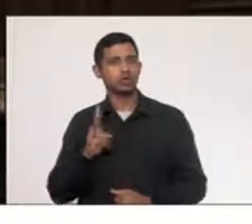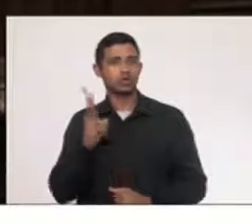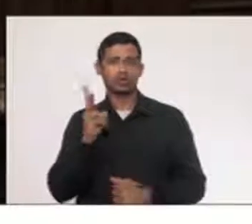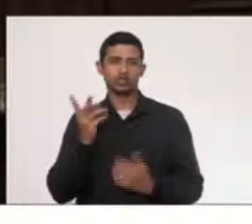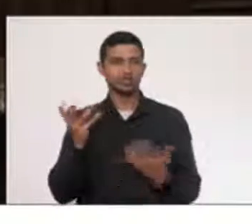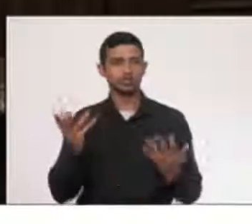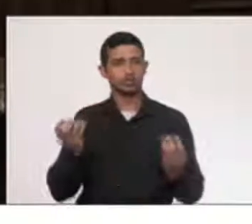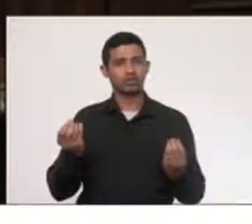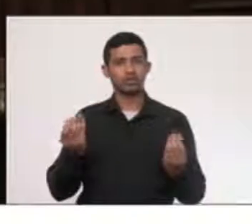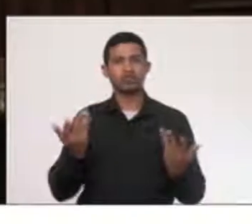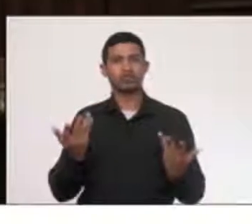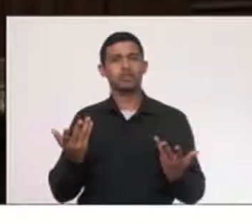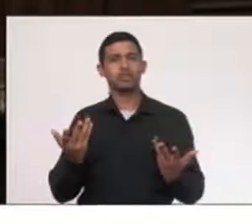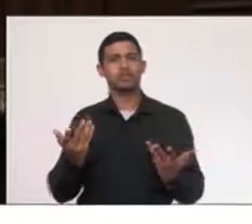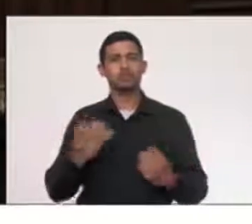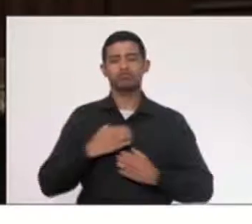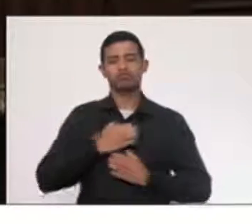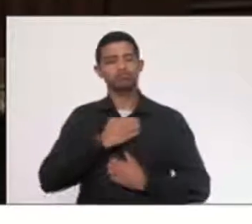discurso, bravata,